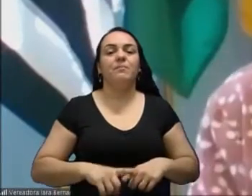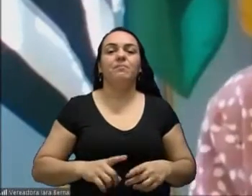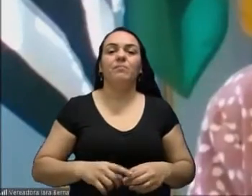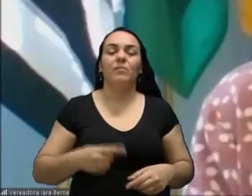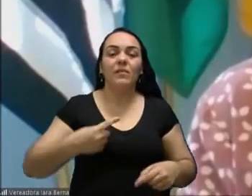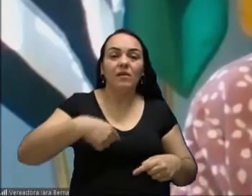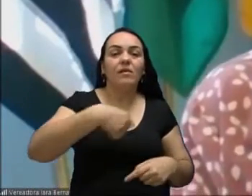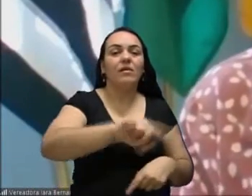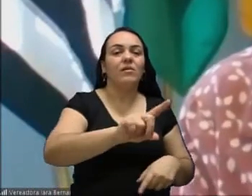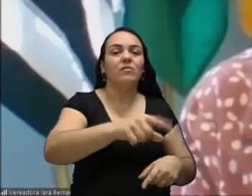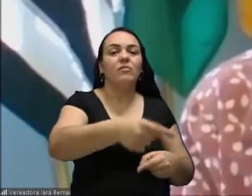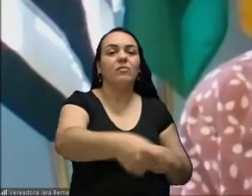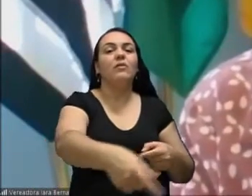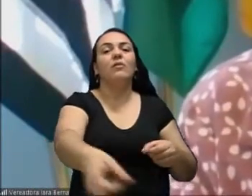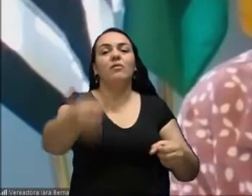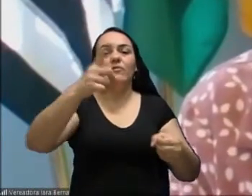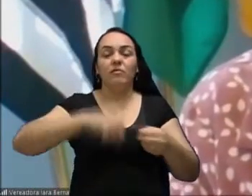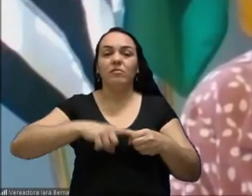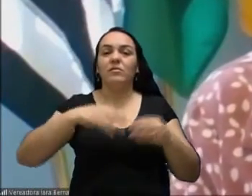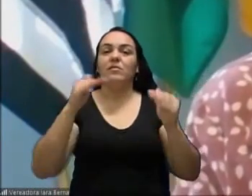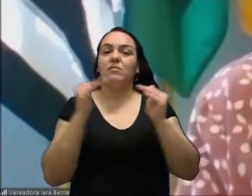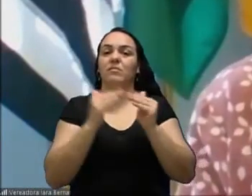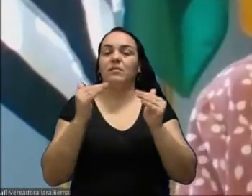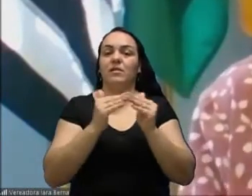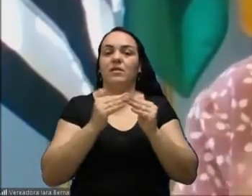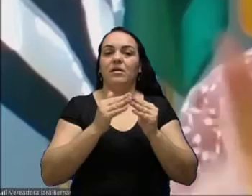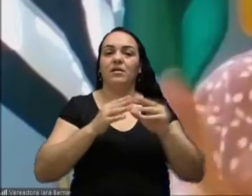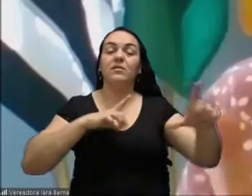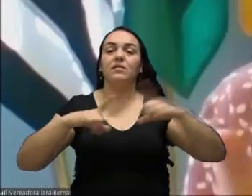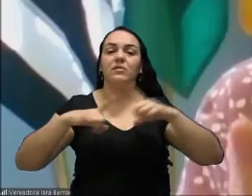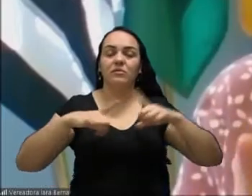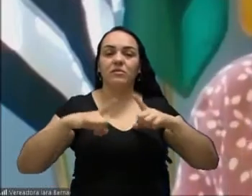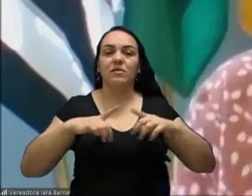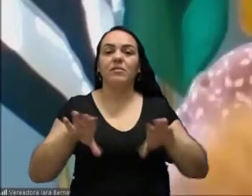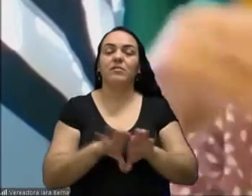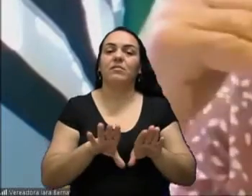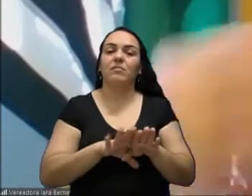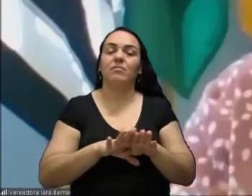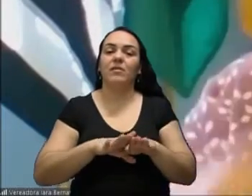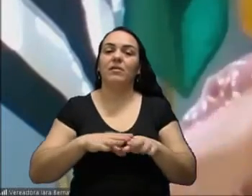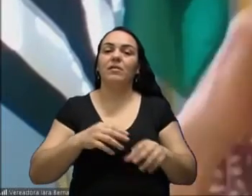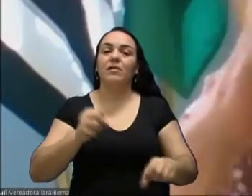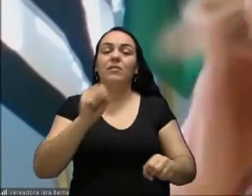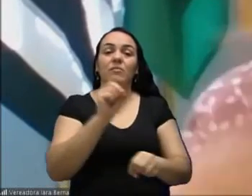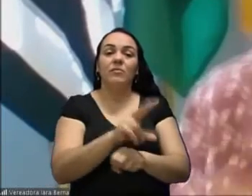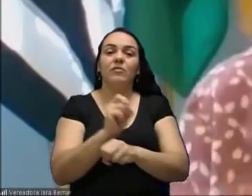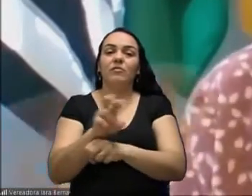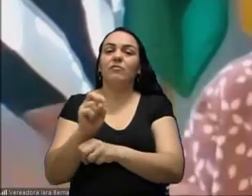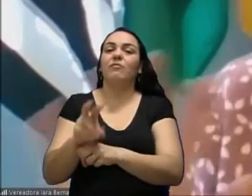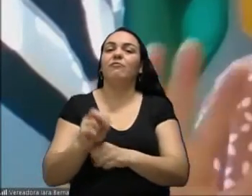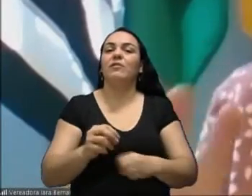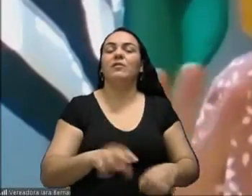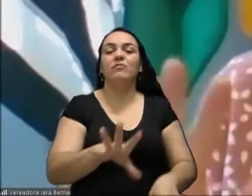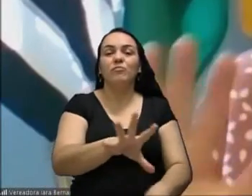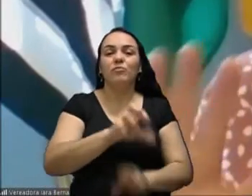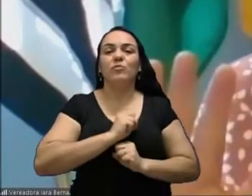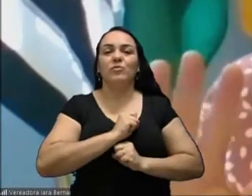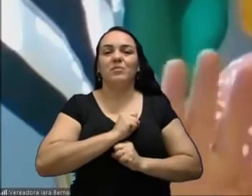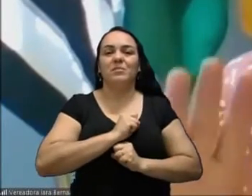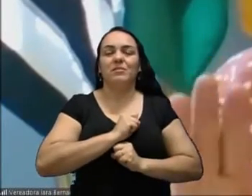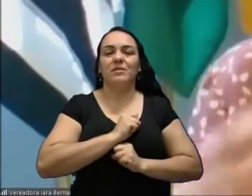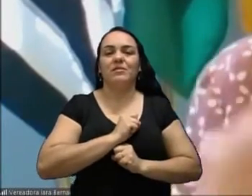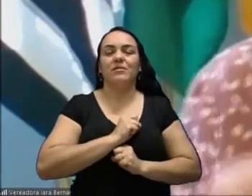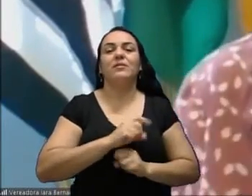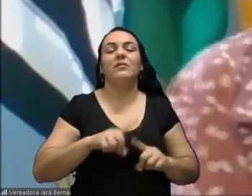acidente do trabalho e nesse caso do Covid a não ser que a pessoa não estivesse trabalhando então ela se contaminou sei lá onde então não é acidente de